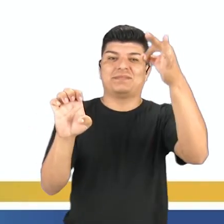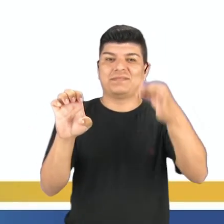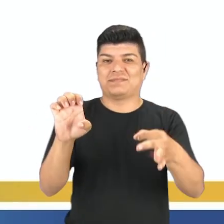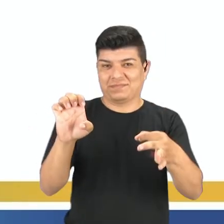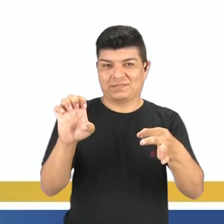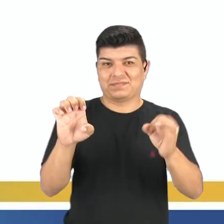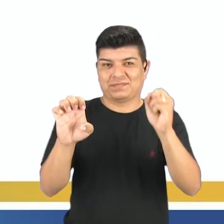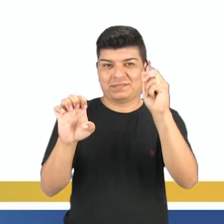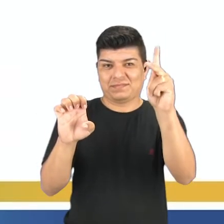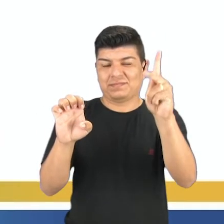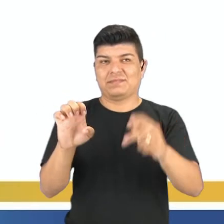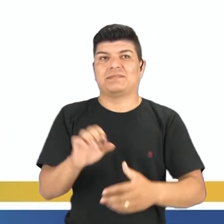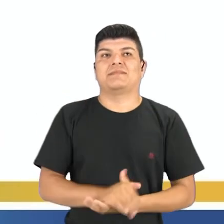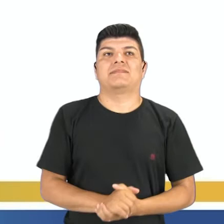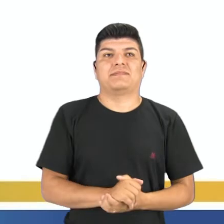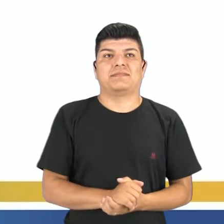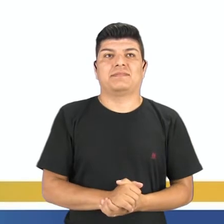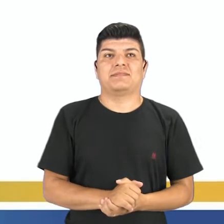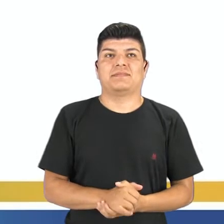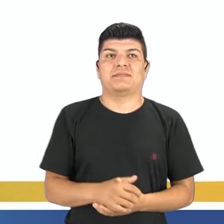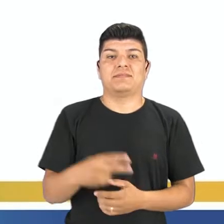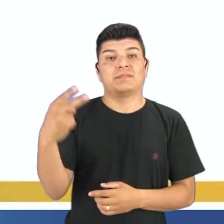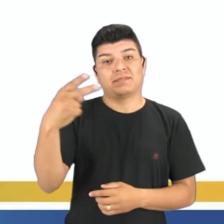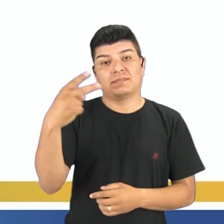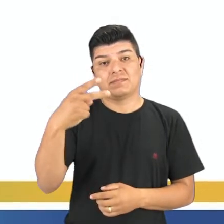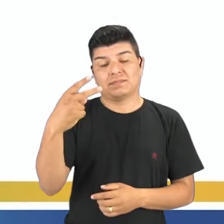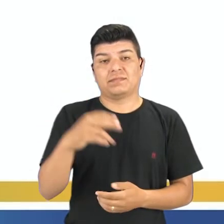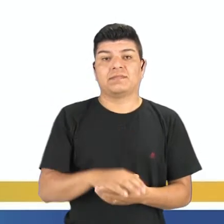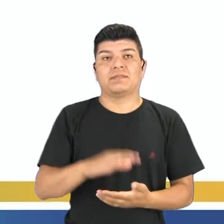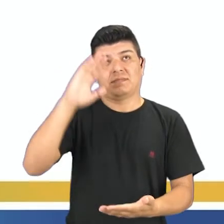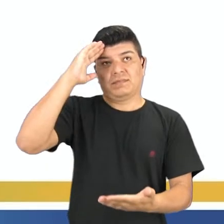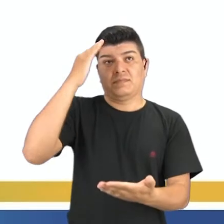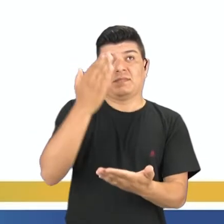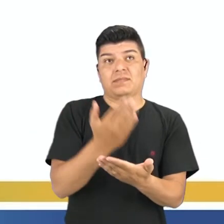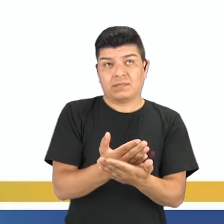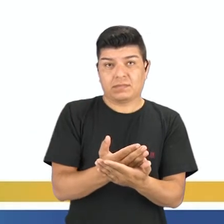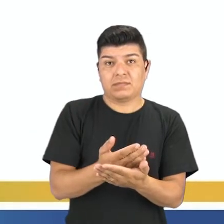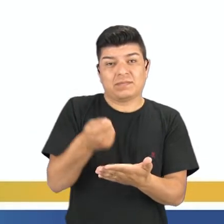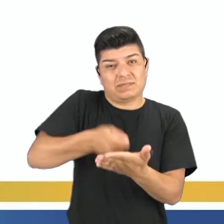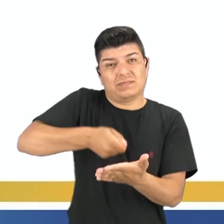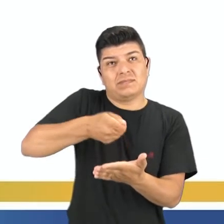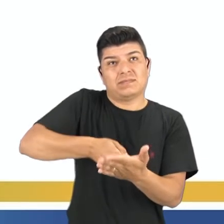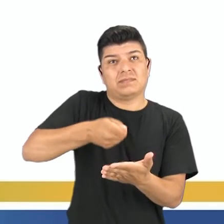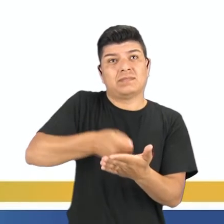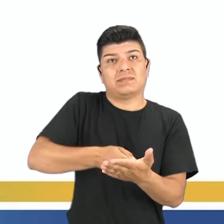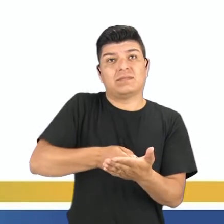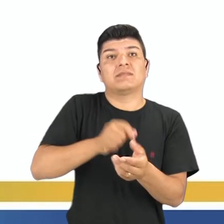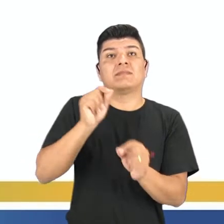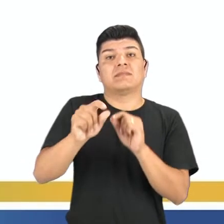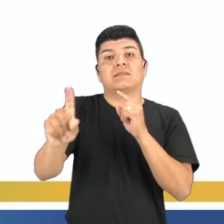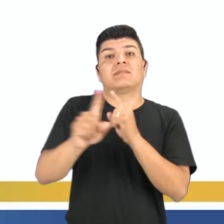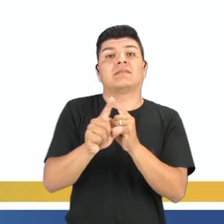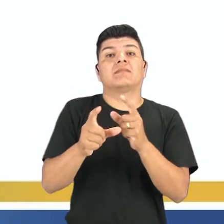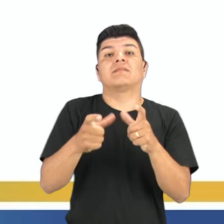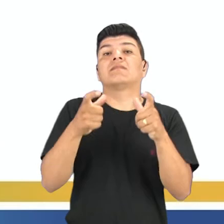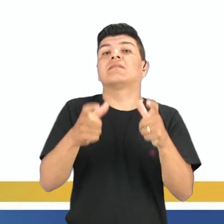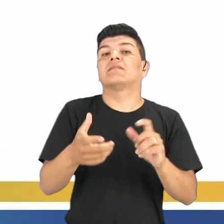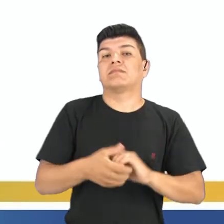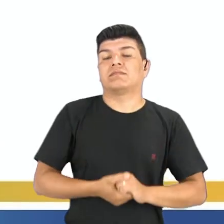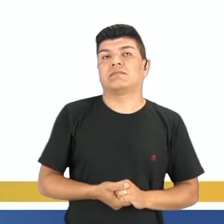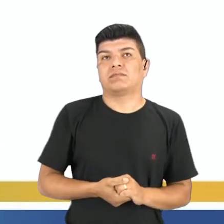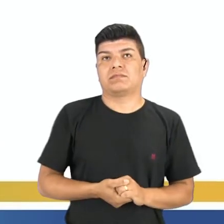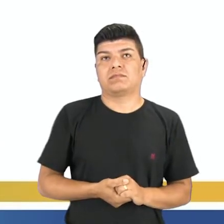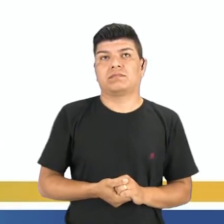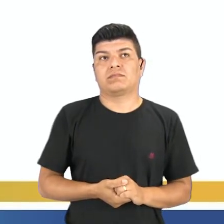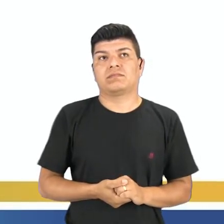acertou. Ok? Então, vamos lá. Segunda questão. A tese defendida pelo autor pode ser encontrada no seguinte